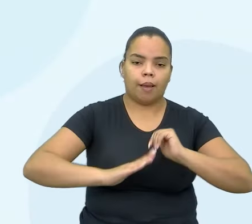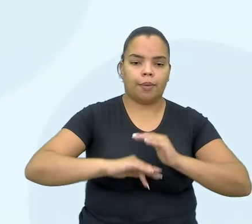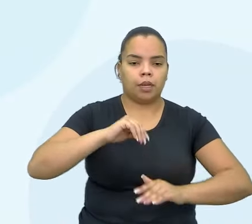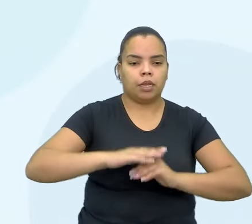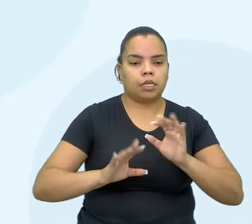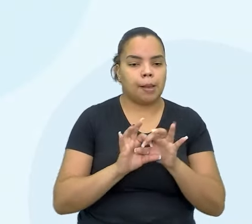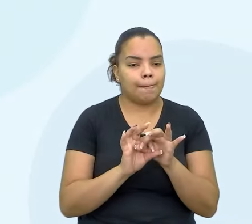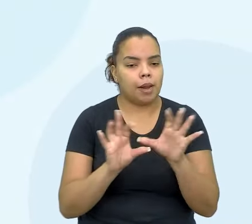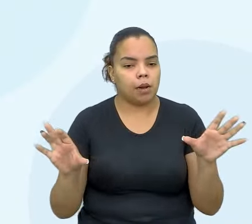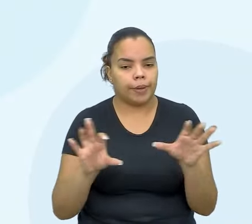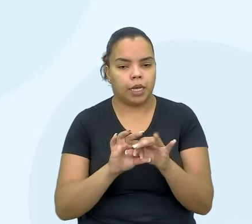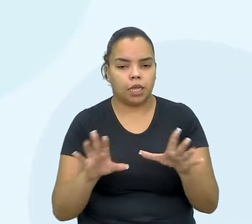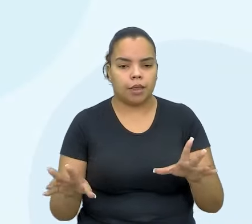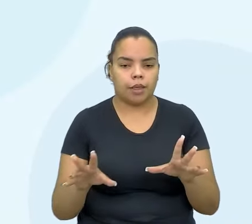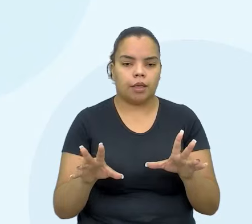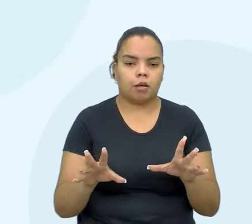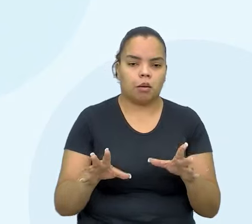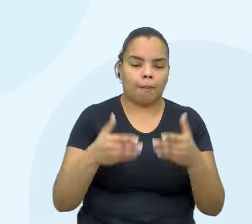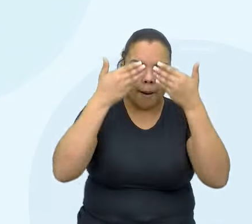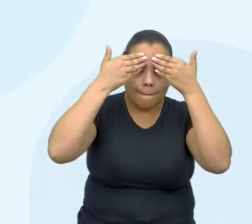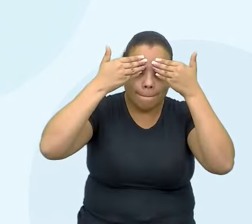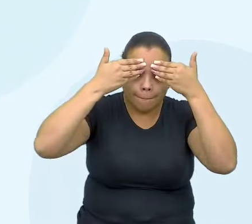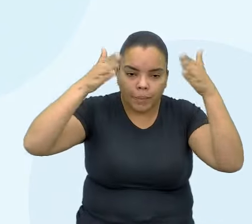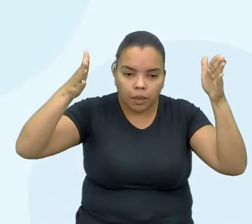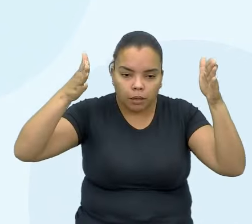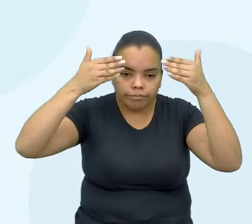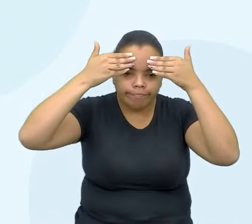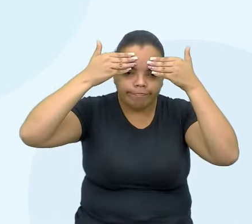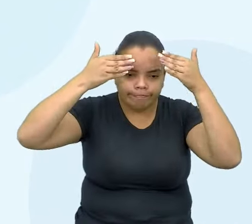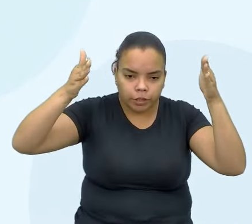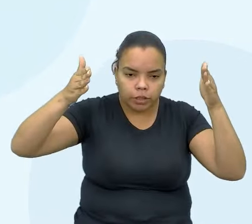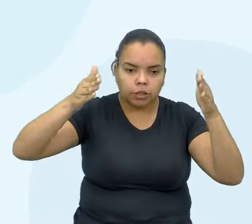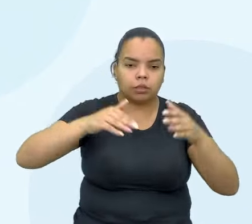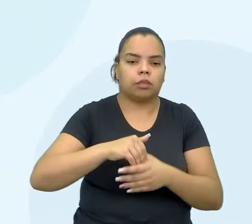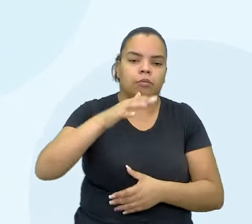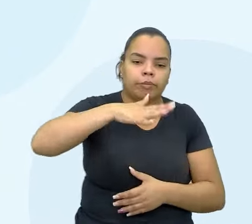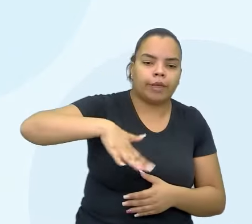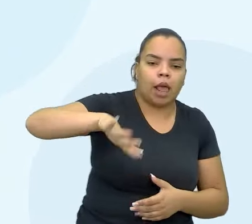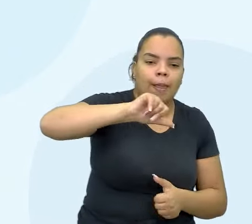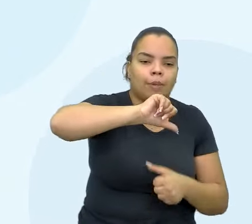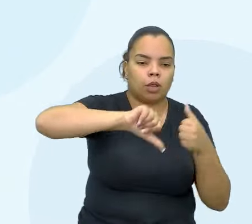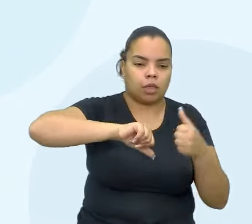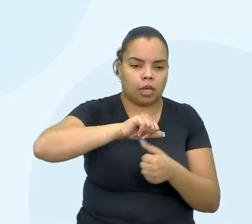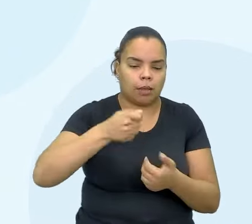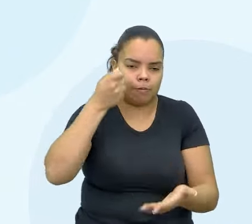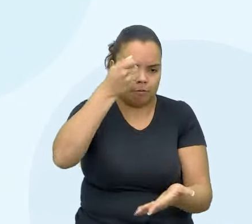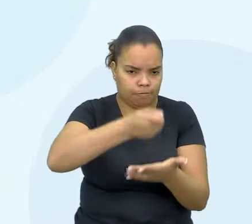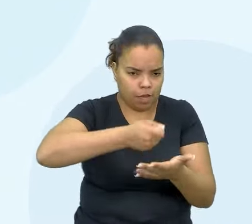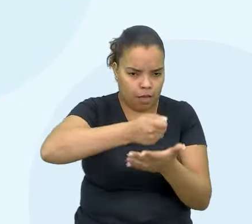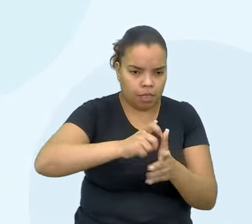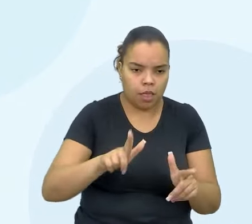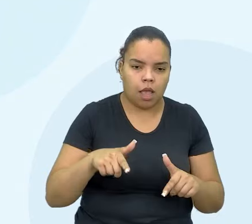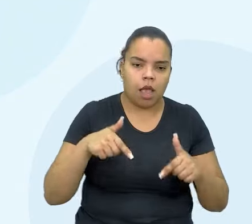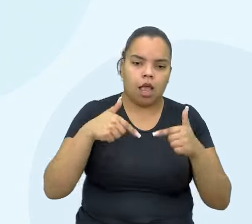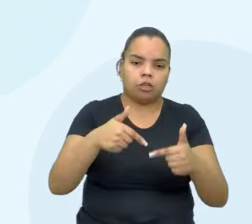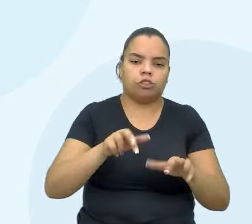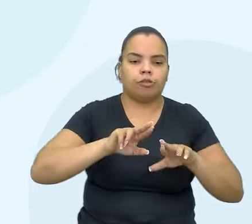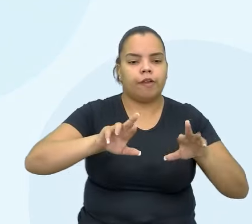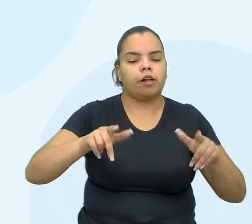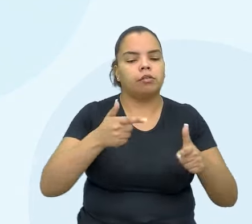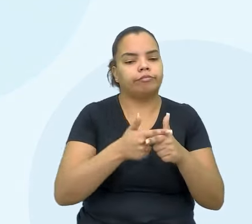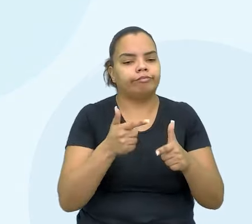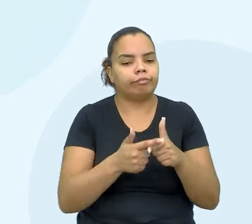aos estudantes ter uma visão do mundo ampla e heterogênea, tomar decisões e agir nas mais diversas situações,